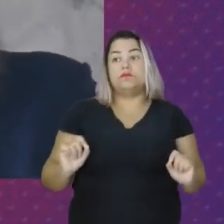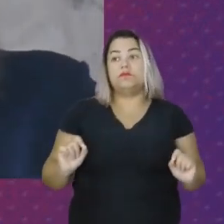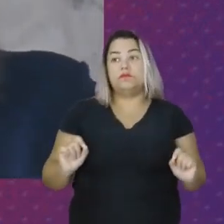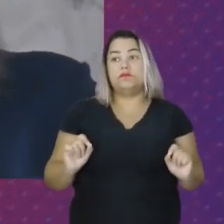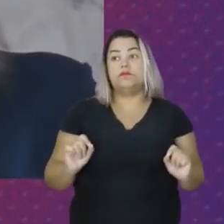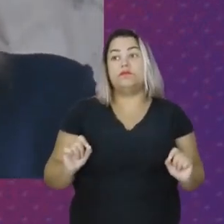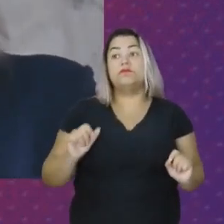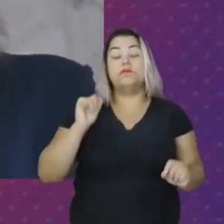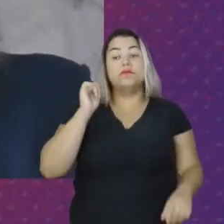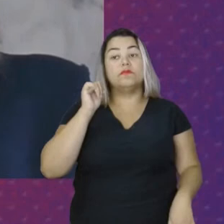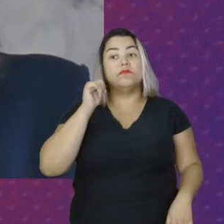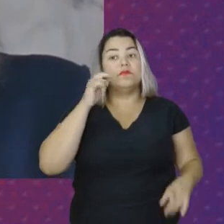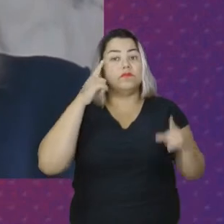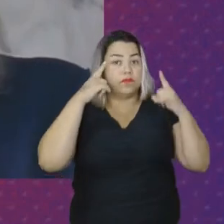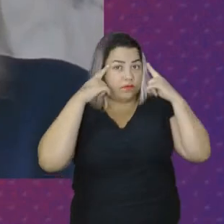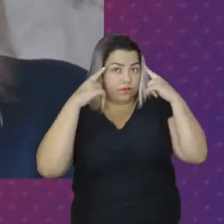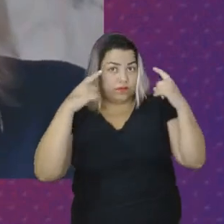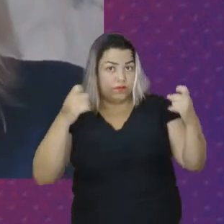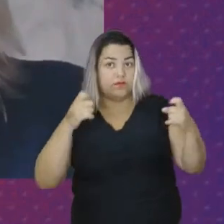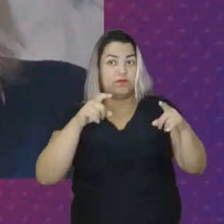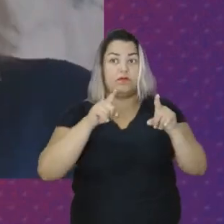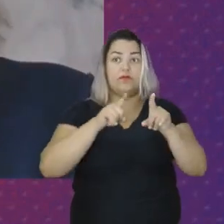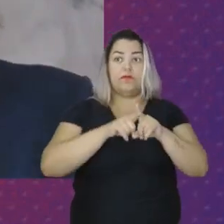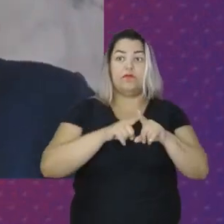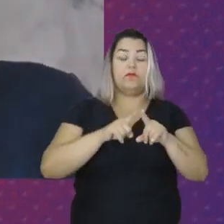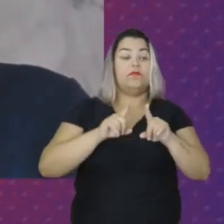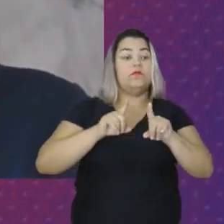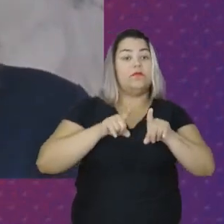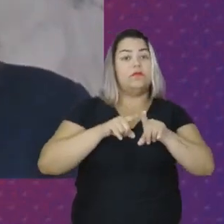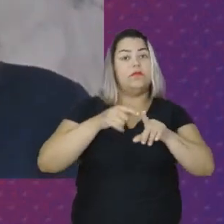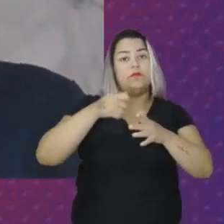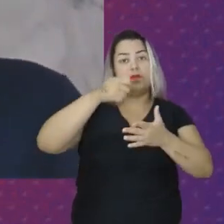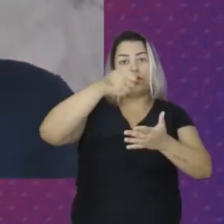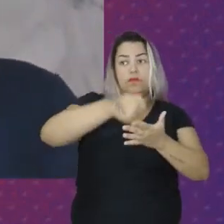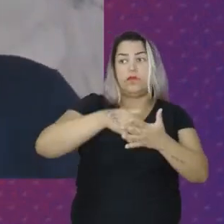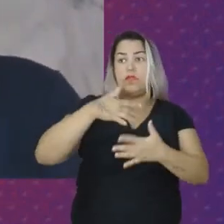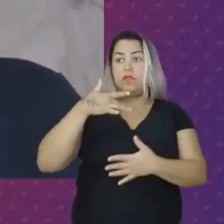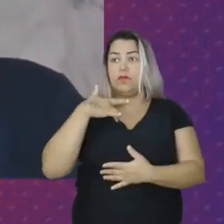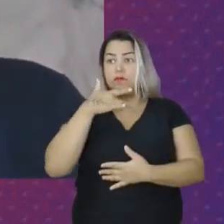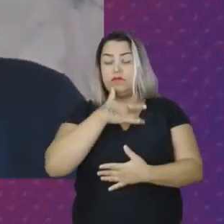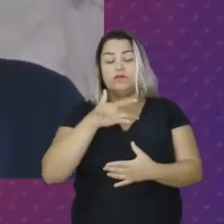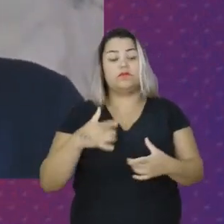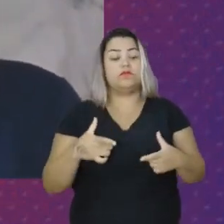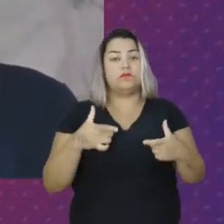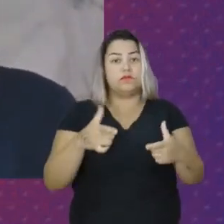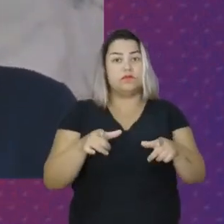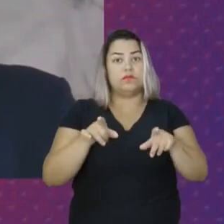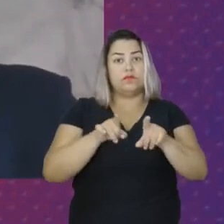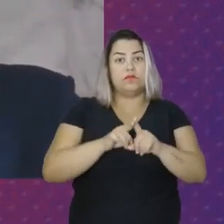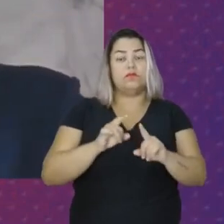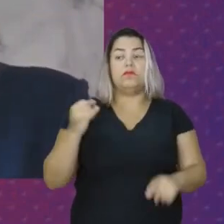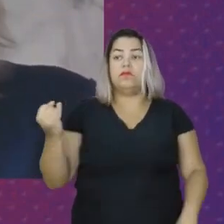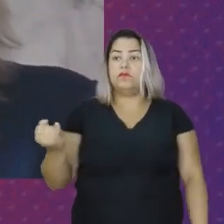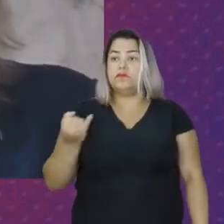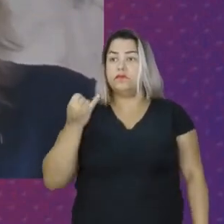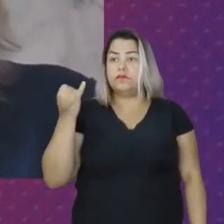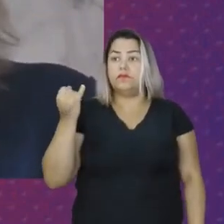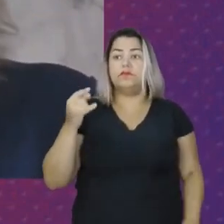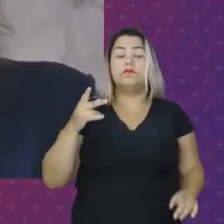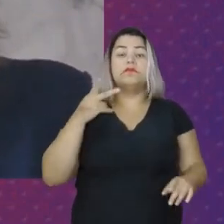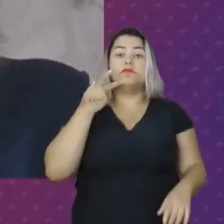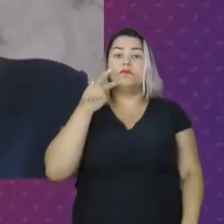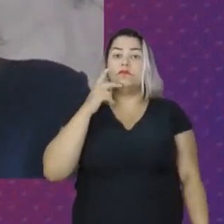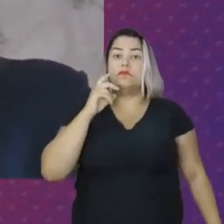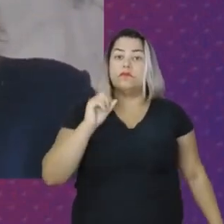a violência obstétrica, a garantia do parto humanizado na área da saúde, que são também fundamentais